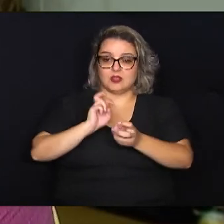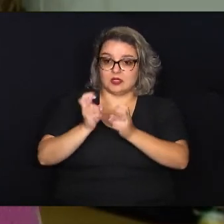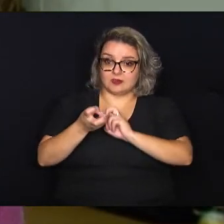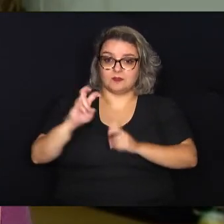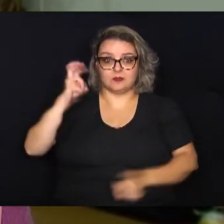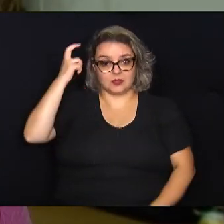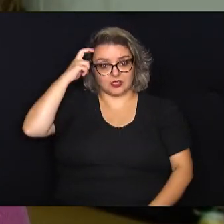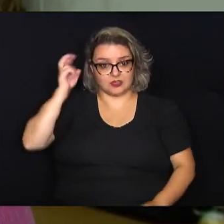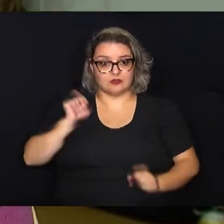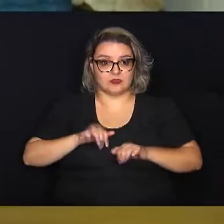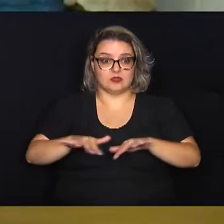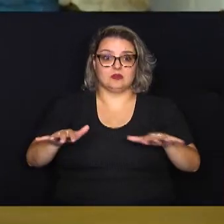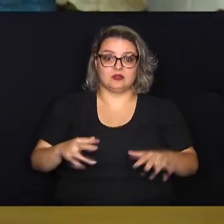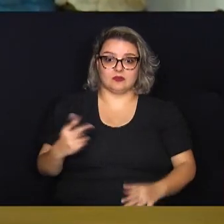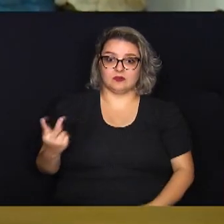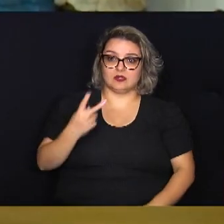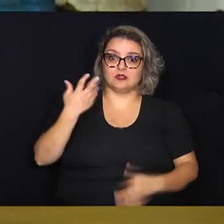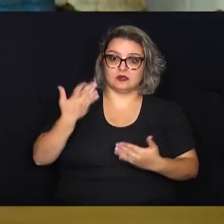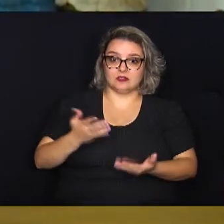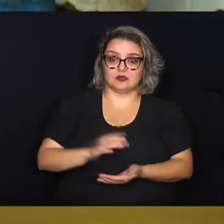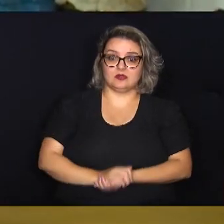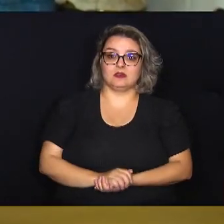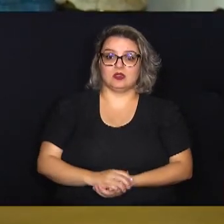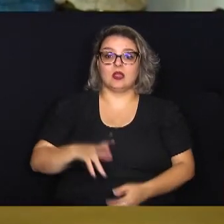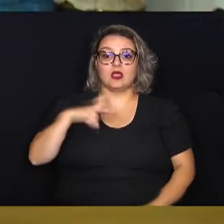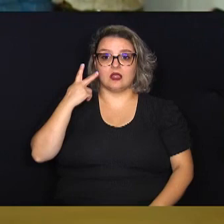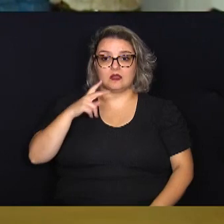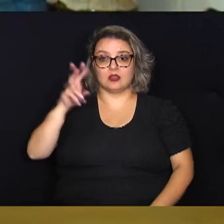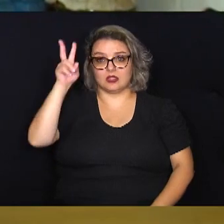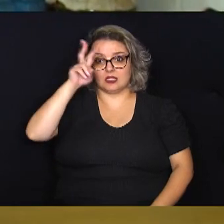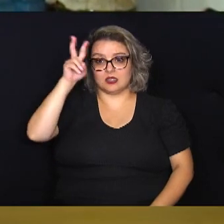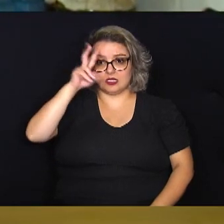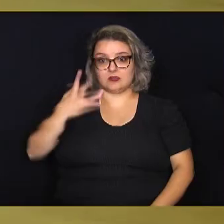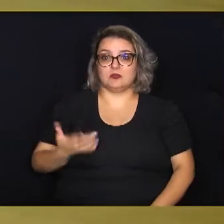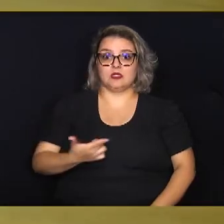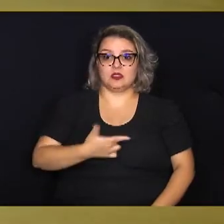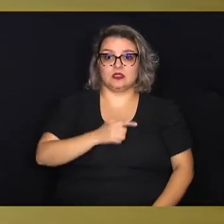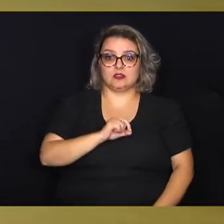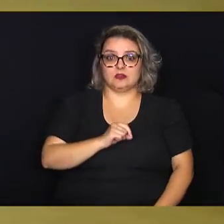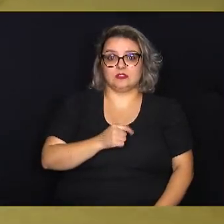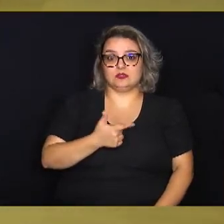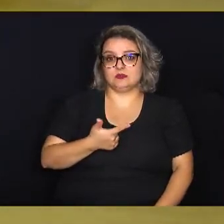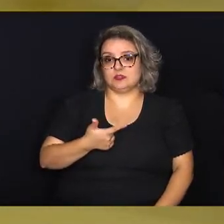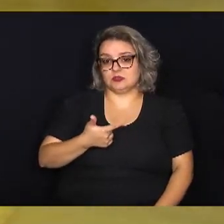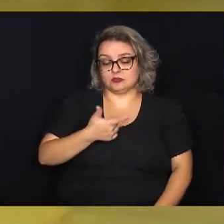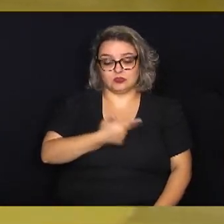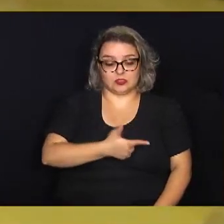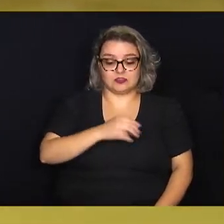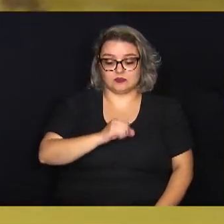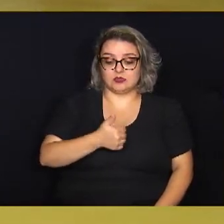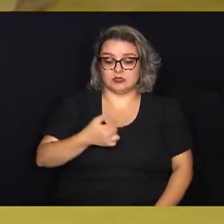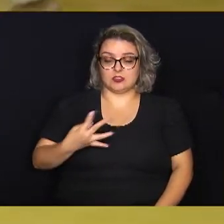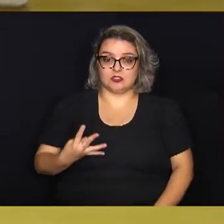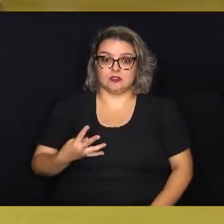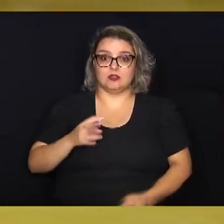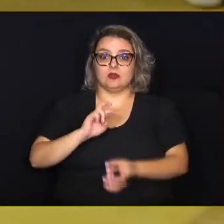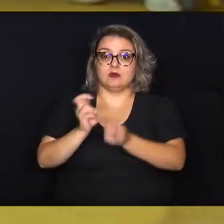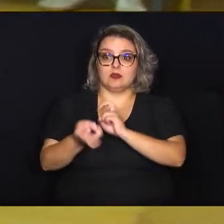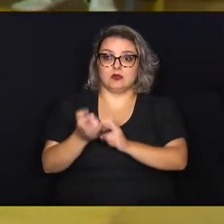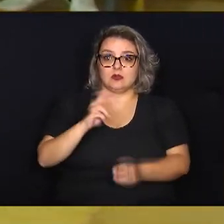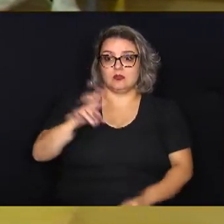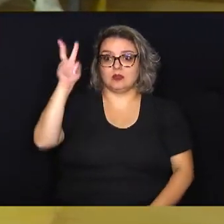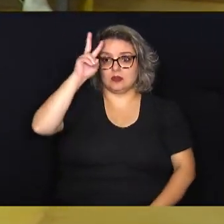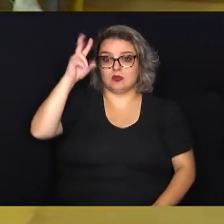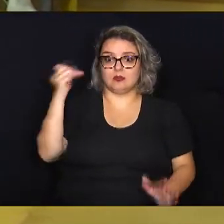capoeira, valorizando isso. A vereadora lembra que em 2014, a capoeira foi reconhecida como Patrimônio Cultural